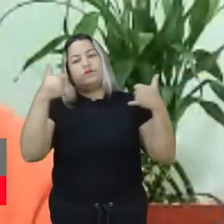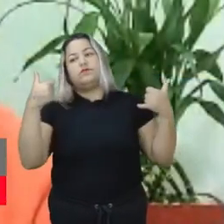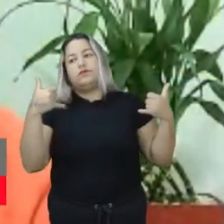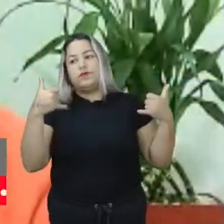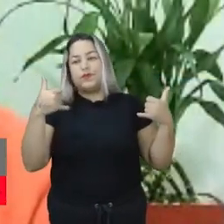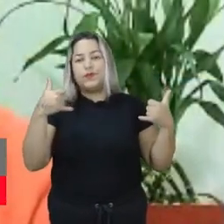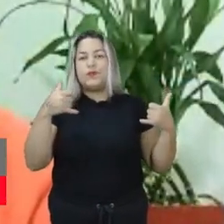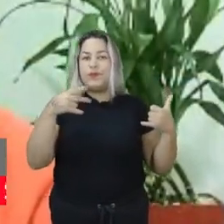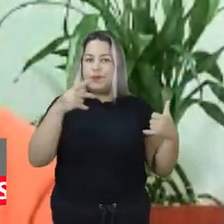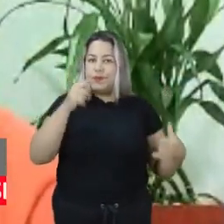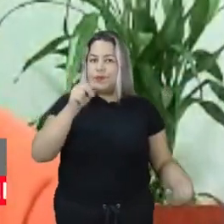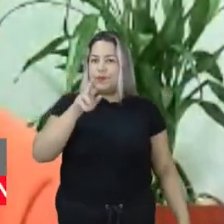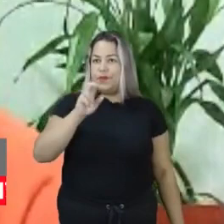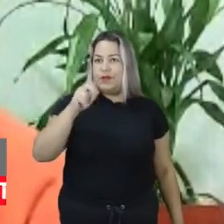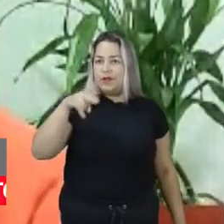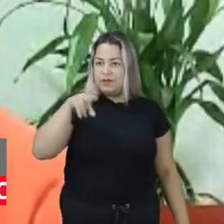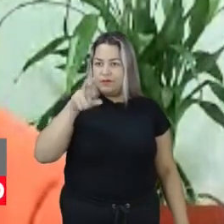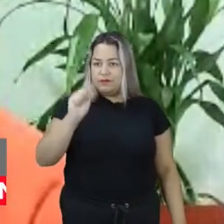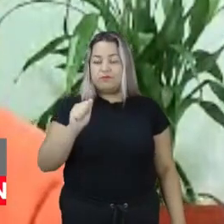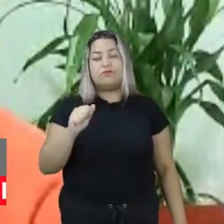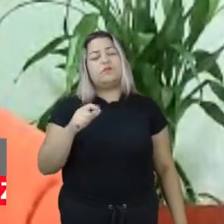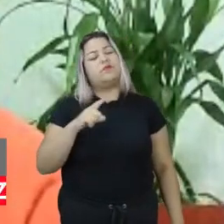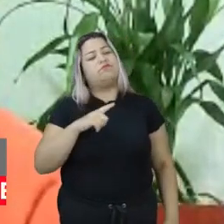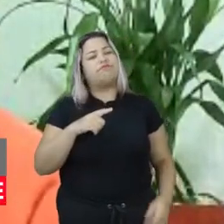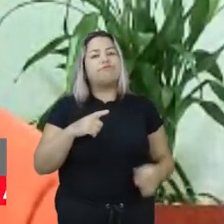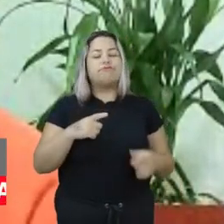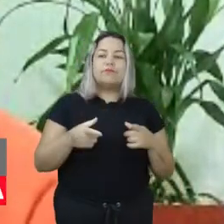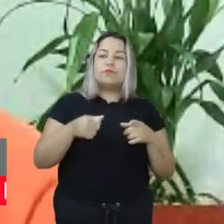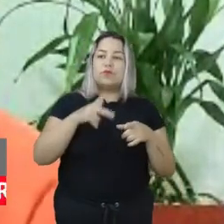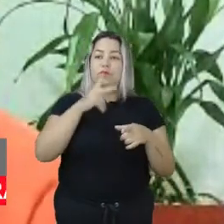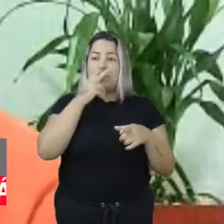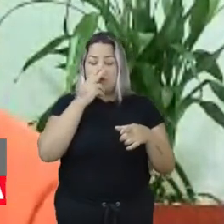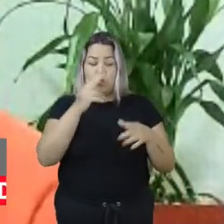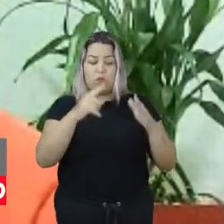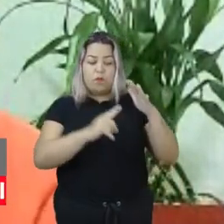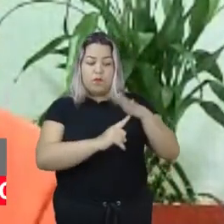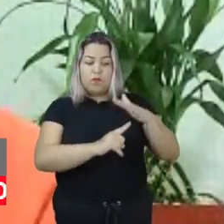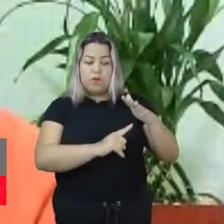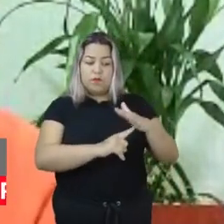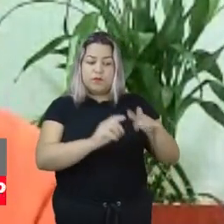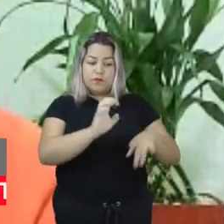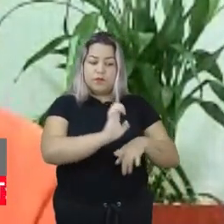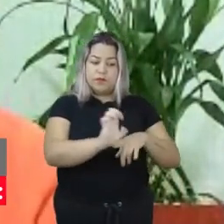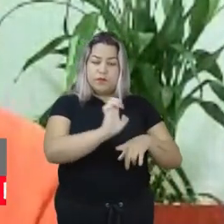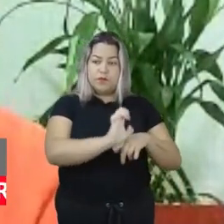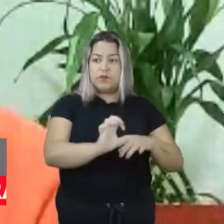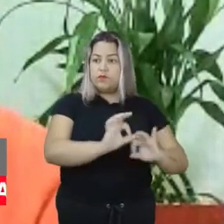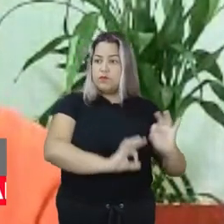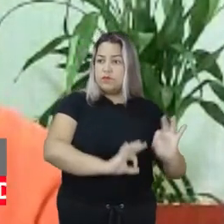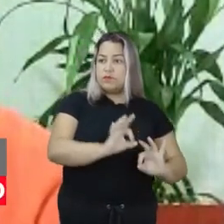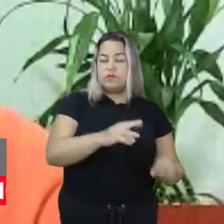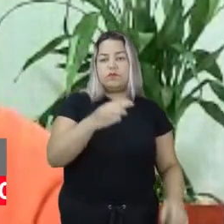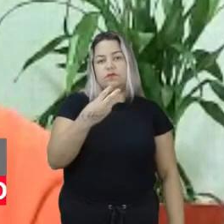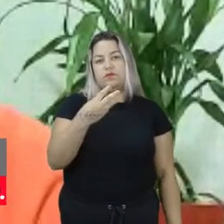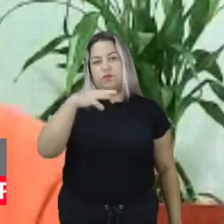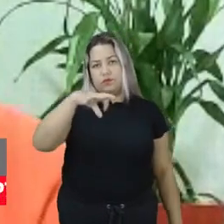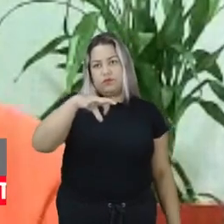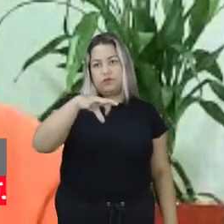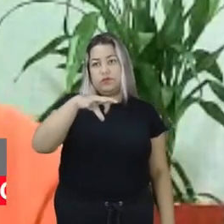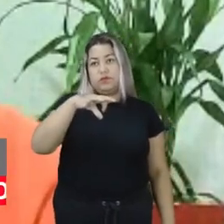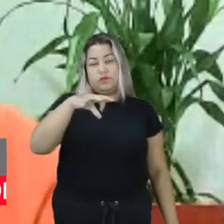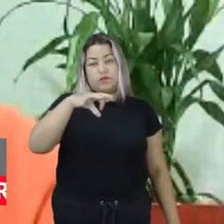O Paraná, pode ser que eu esteja enganado, mas vai ser um dos estados mais organizados do partido. Nós temos aqui 399